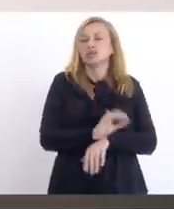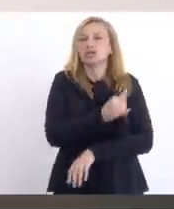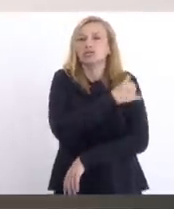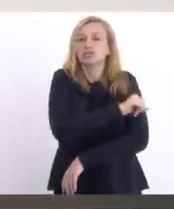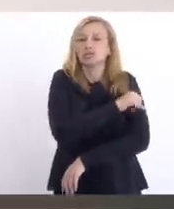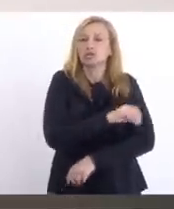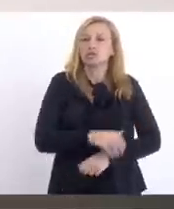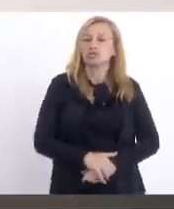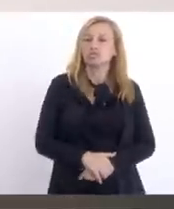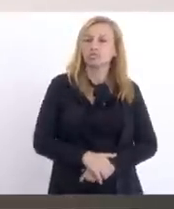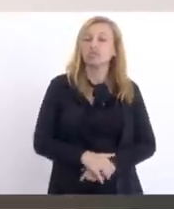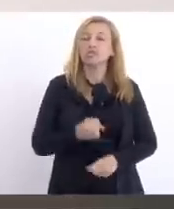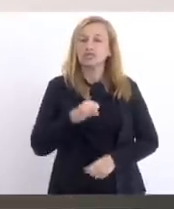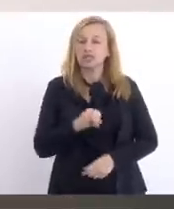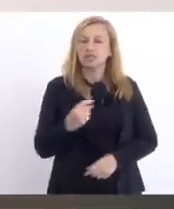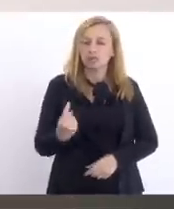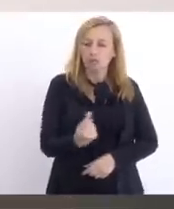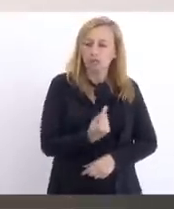se a gente